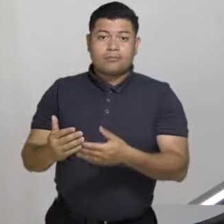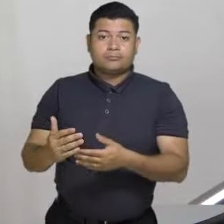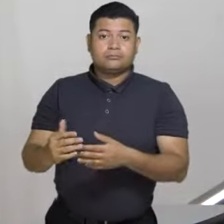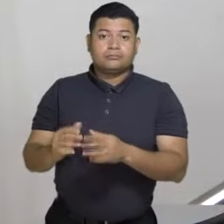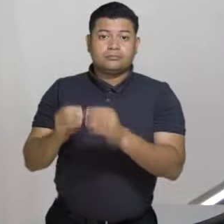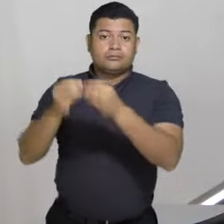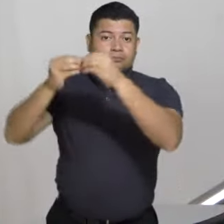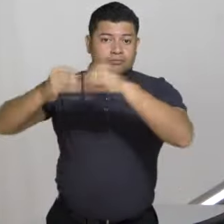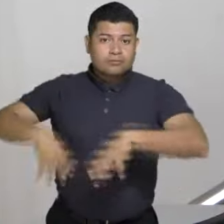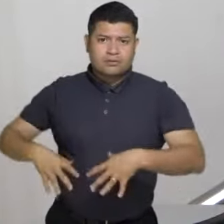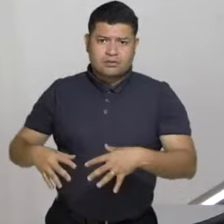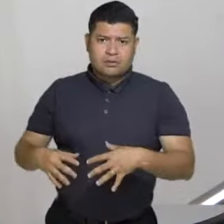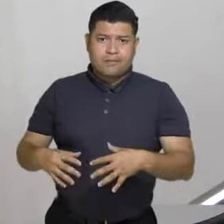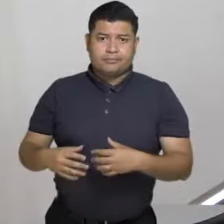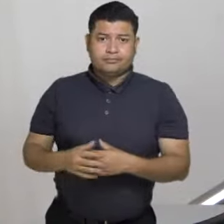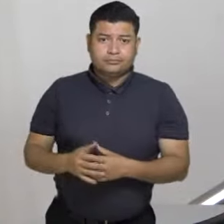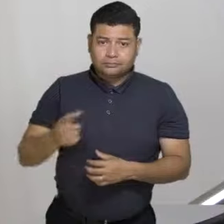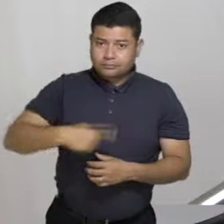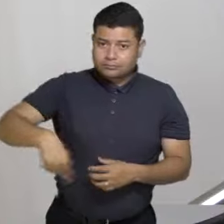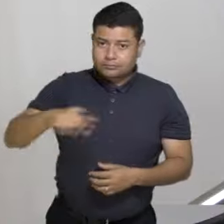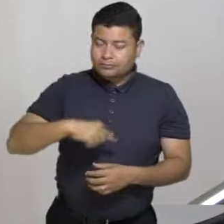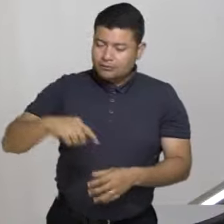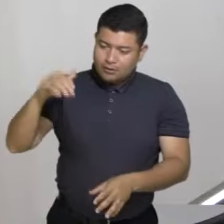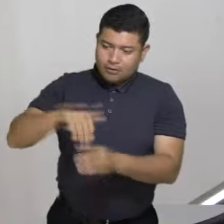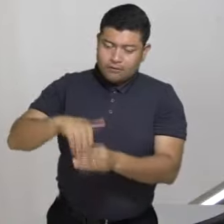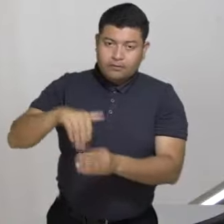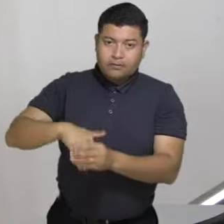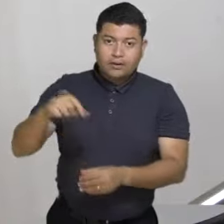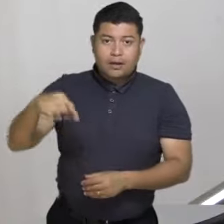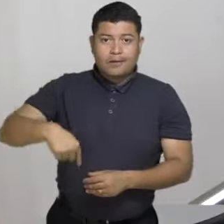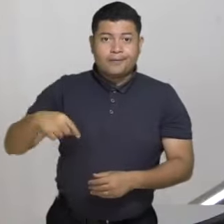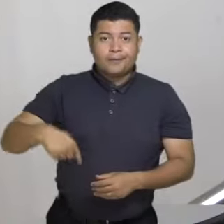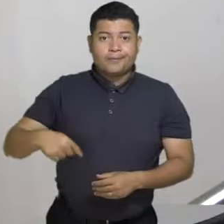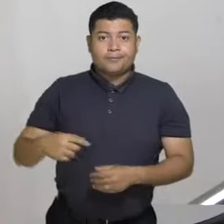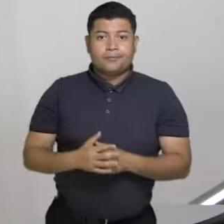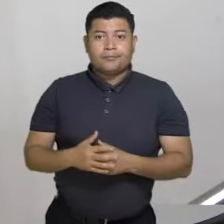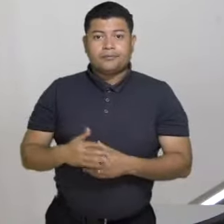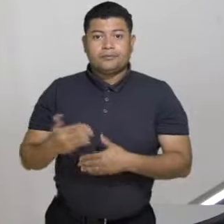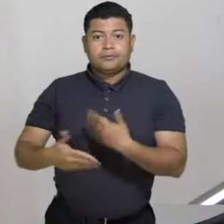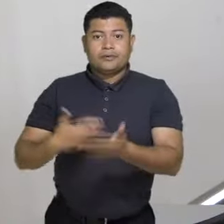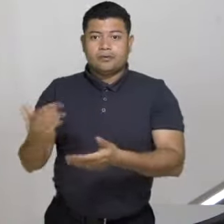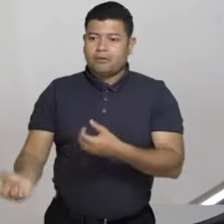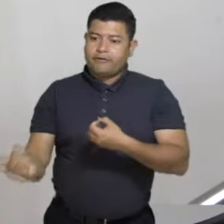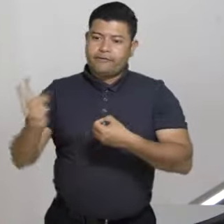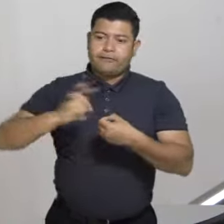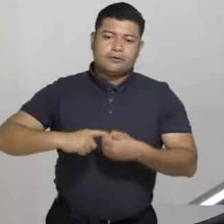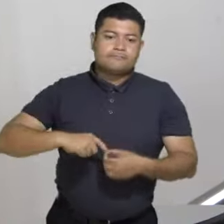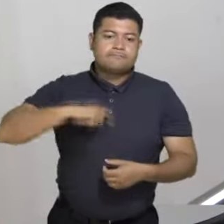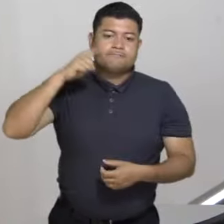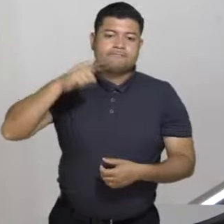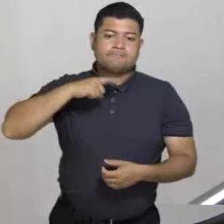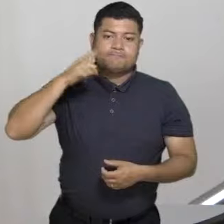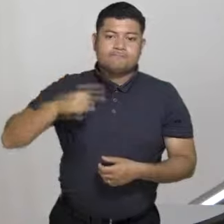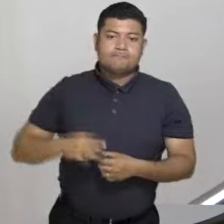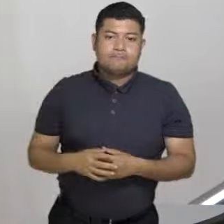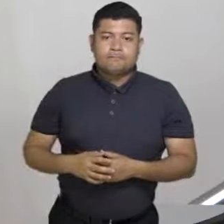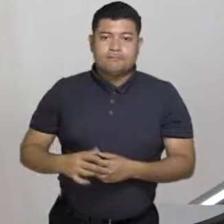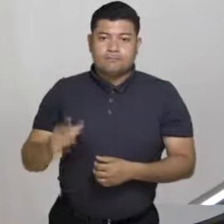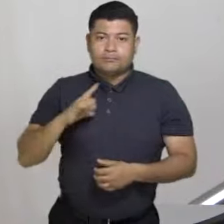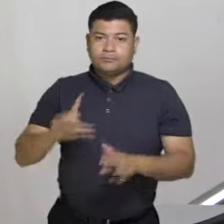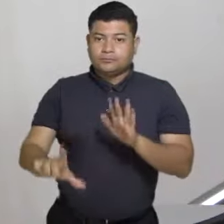bem assim. Quando a gente vota uma coisa aqui, para depois voltar atrás, tem leis